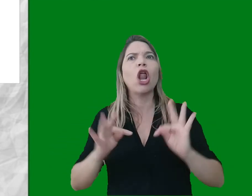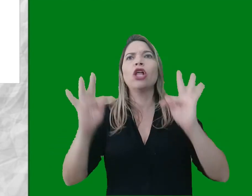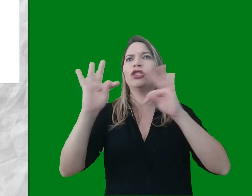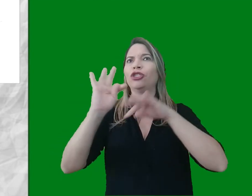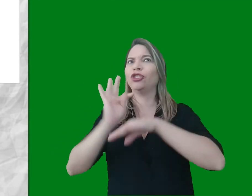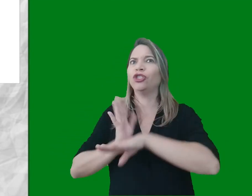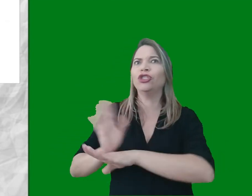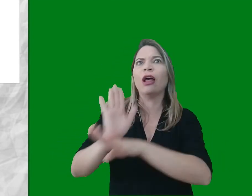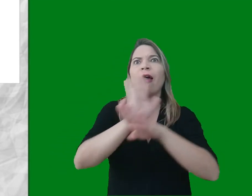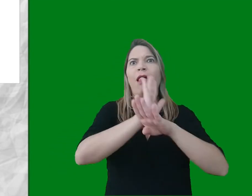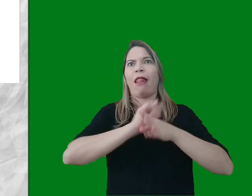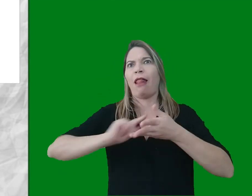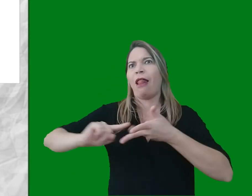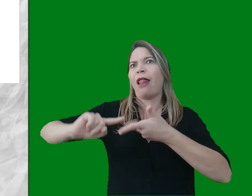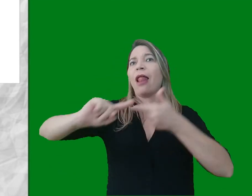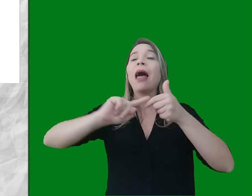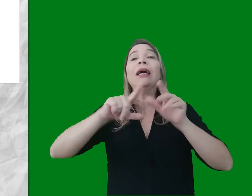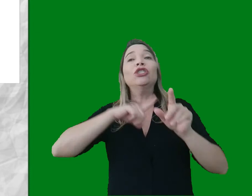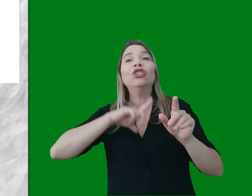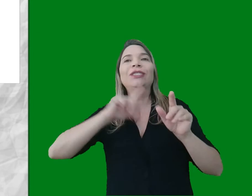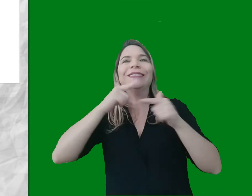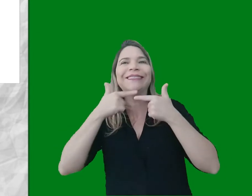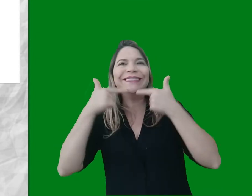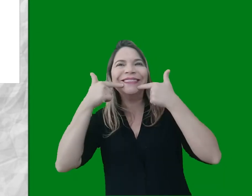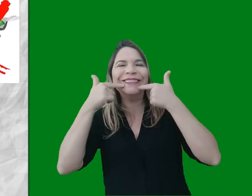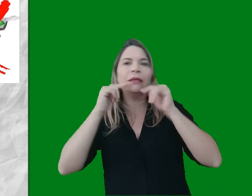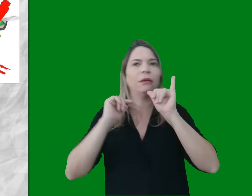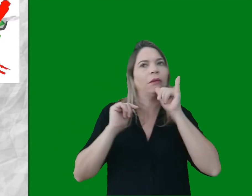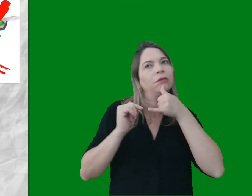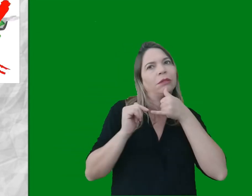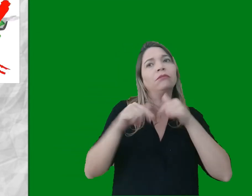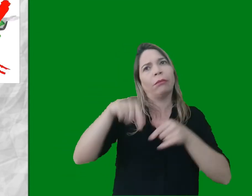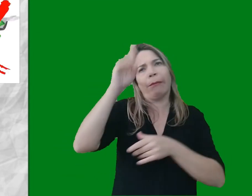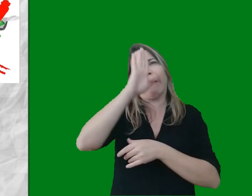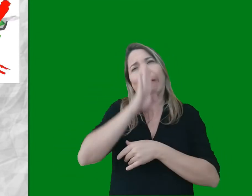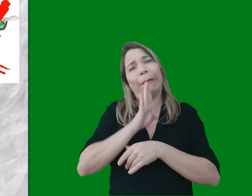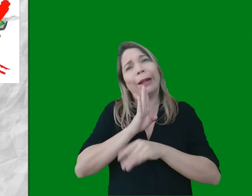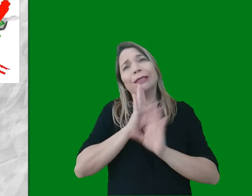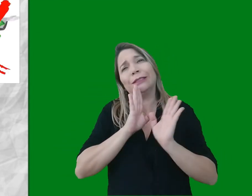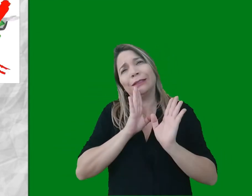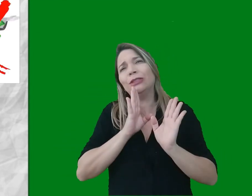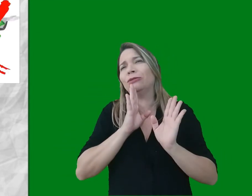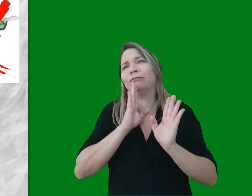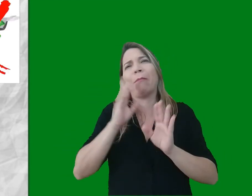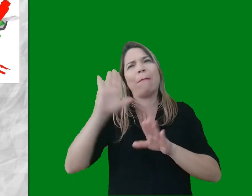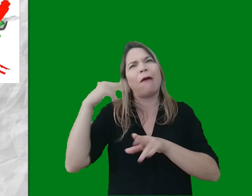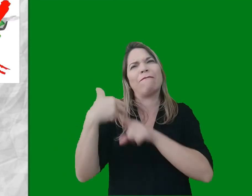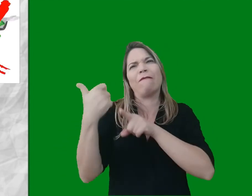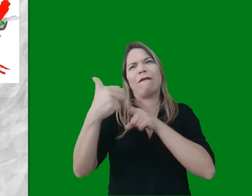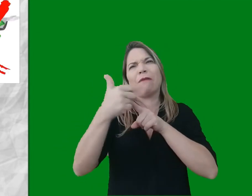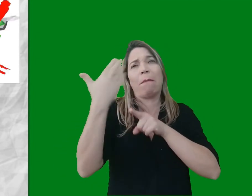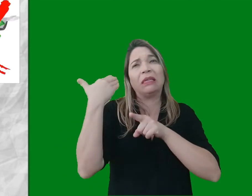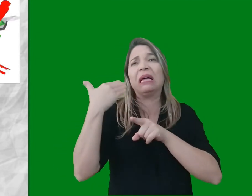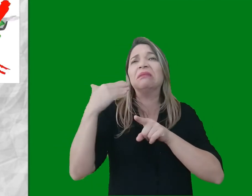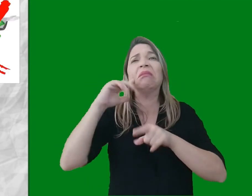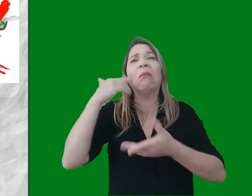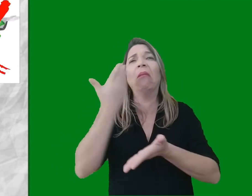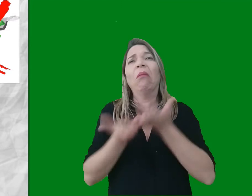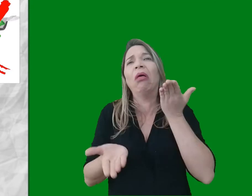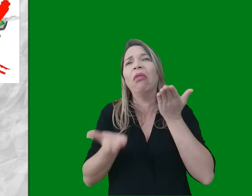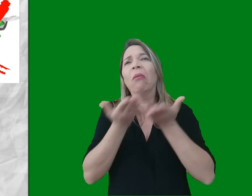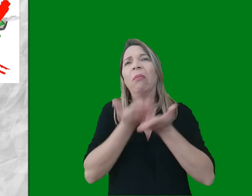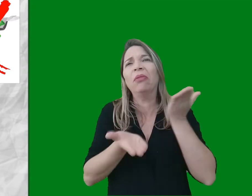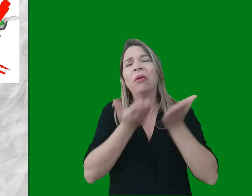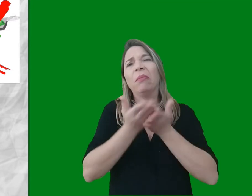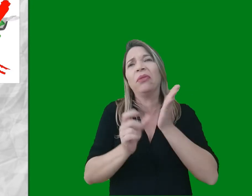midiáticas disponíveis, trouxe a desgraça e a alegria para algumas seleções, como o caso do Brasil, que mesmo sendo o maior vencedor, perdeu de maneira trágica as 2